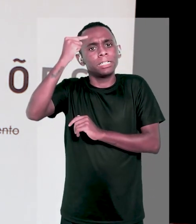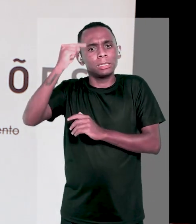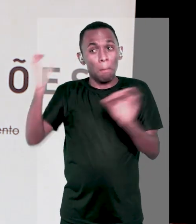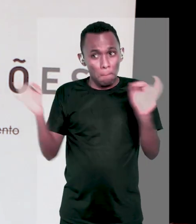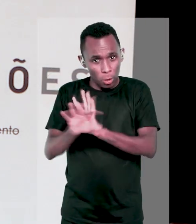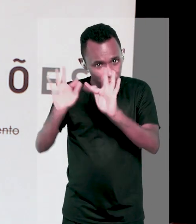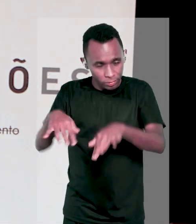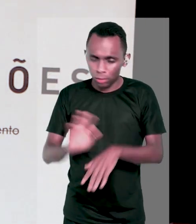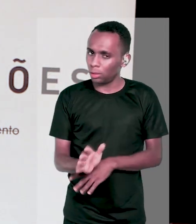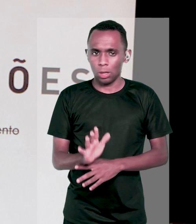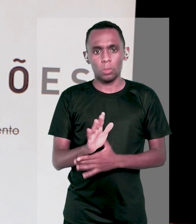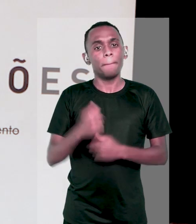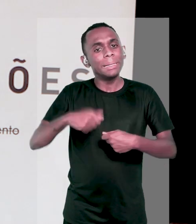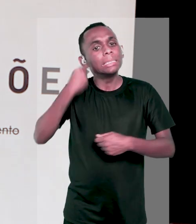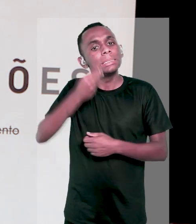ideia